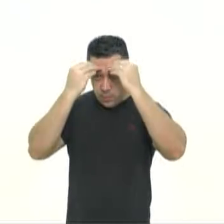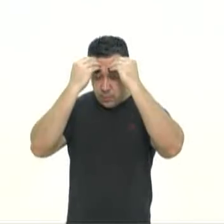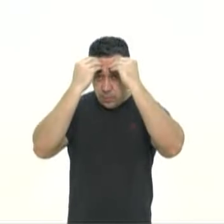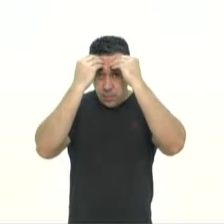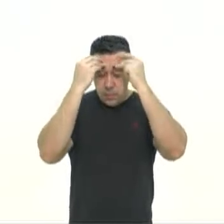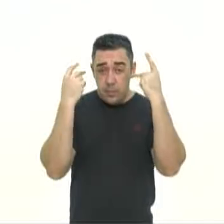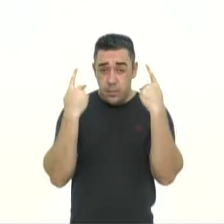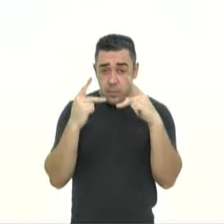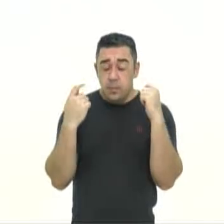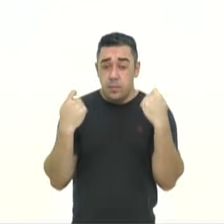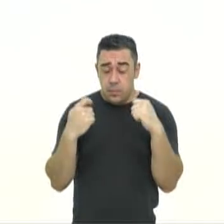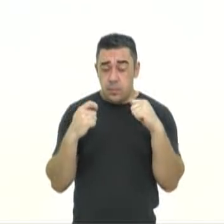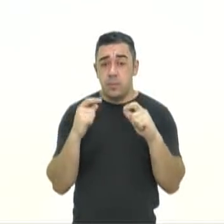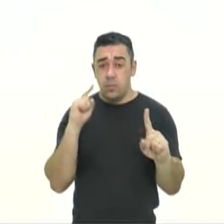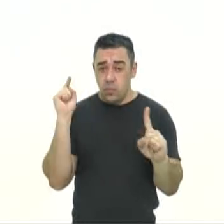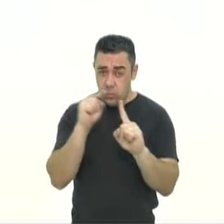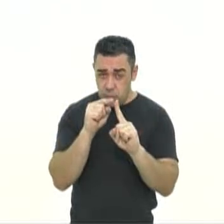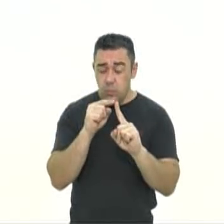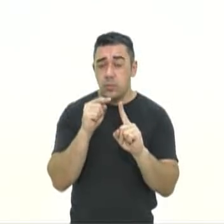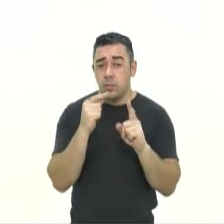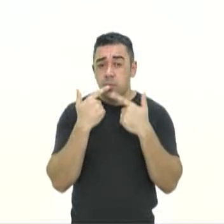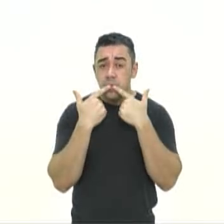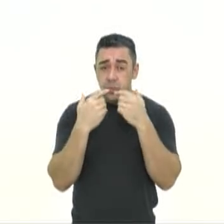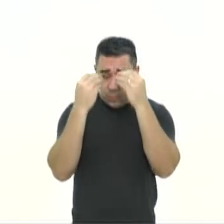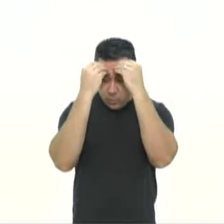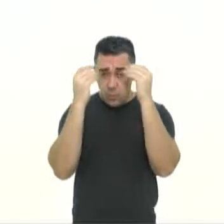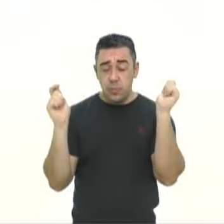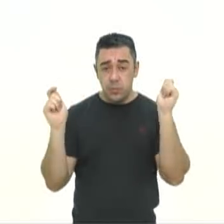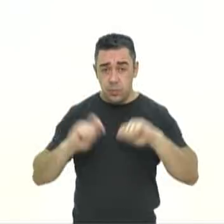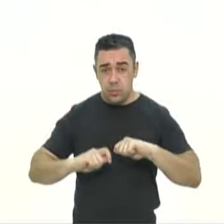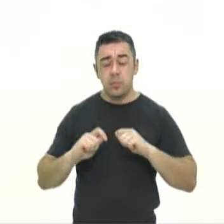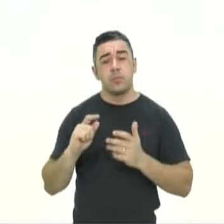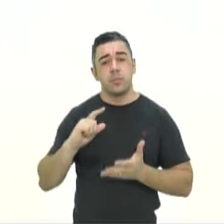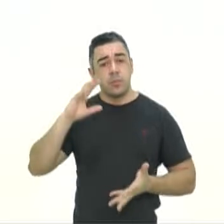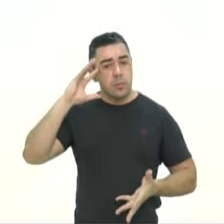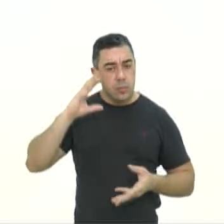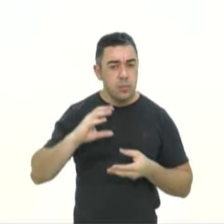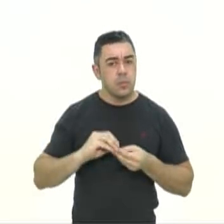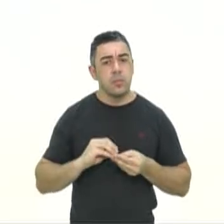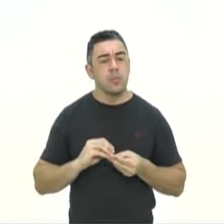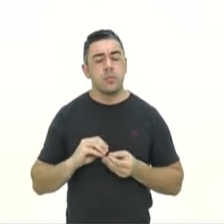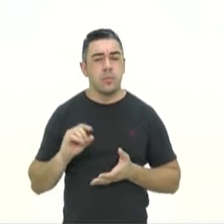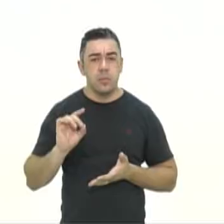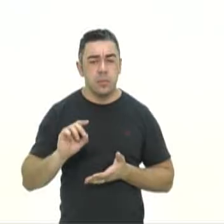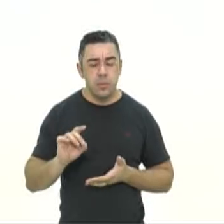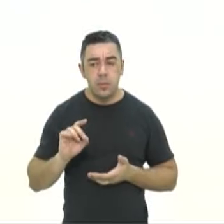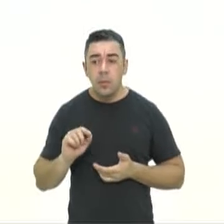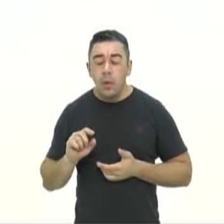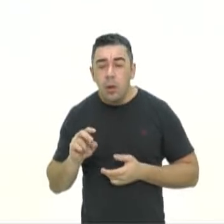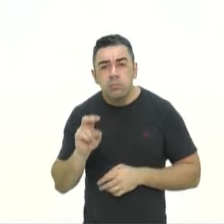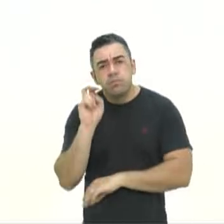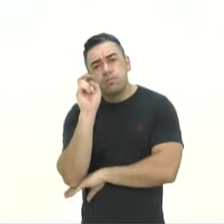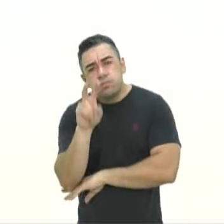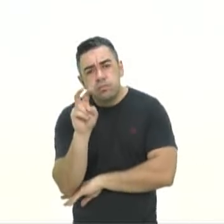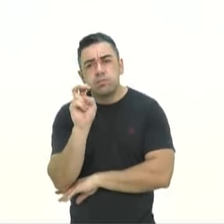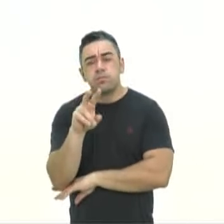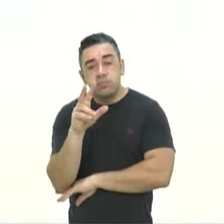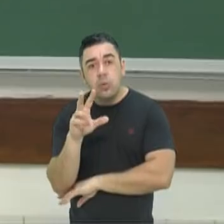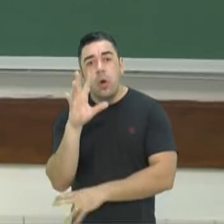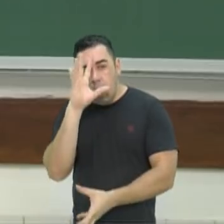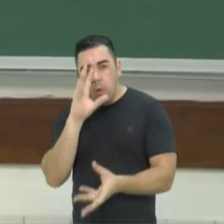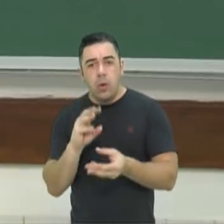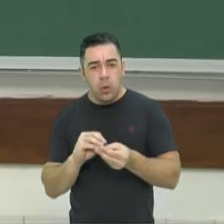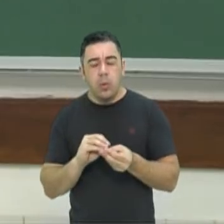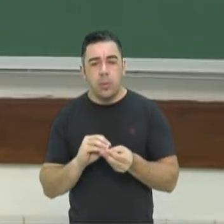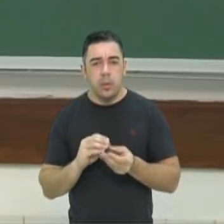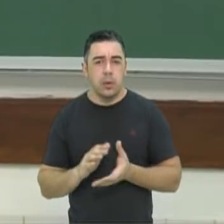ser eficiente, ou seja, uma linguagem que seja compreensível aos ouvintes. Então, por